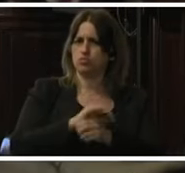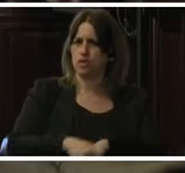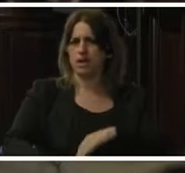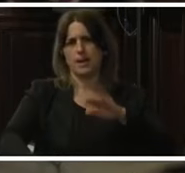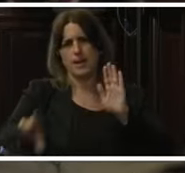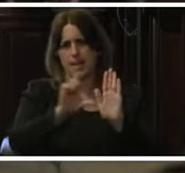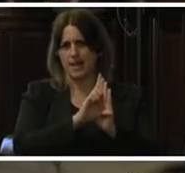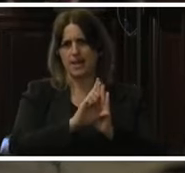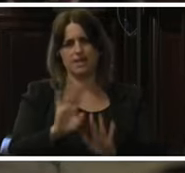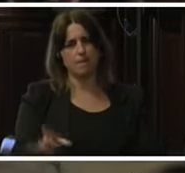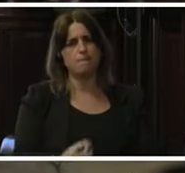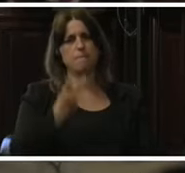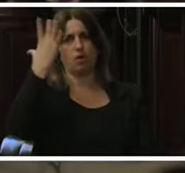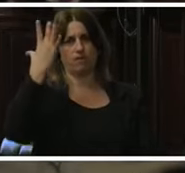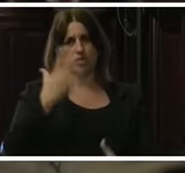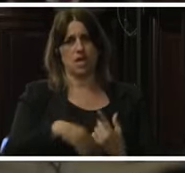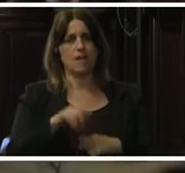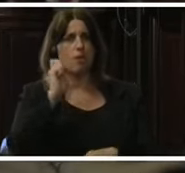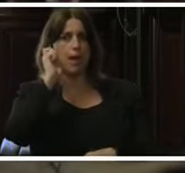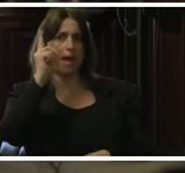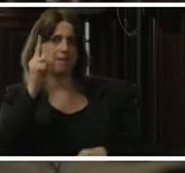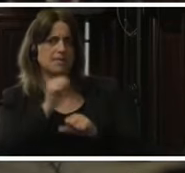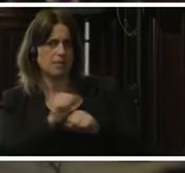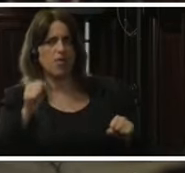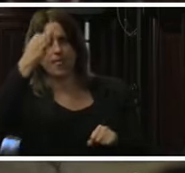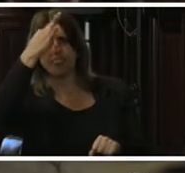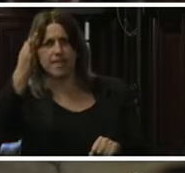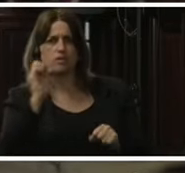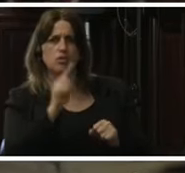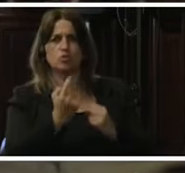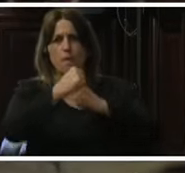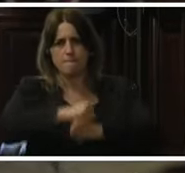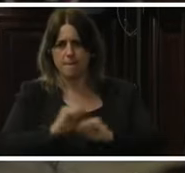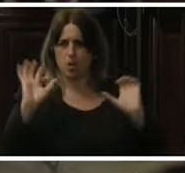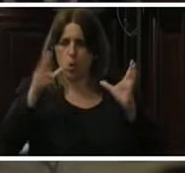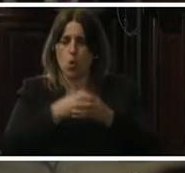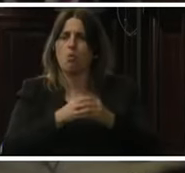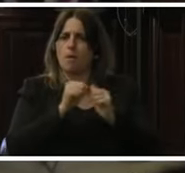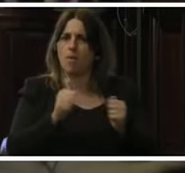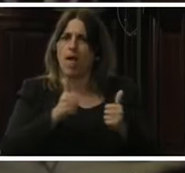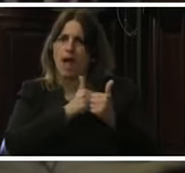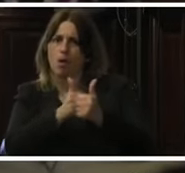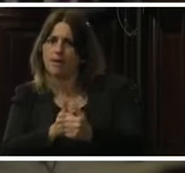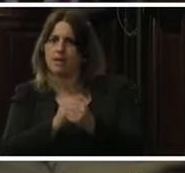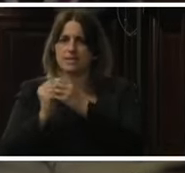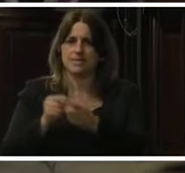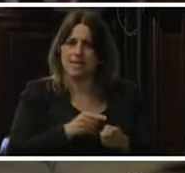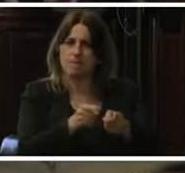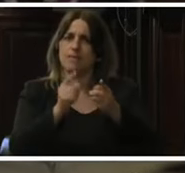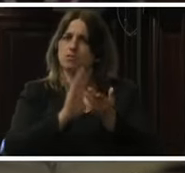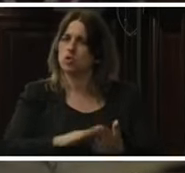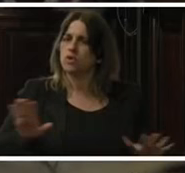profissionalismo e capacidade técnica de seus membros para acompanhar a gravidade da situação dos direitos humanos